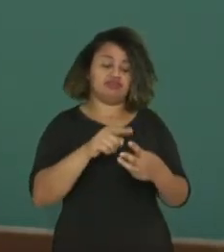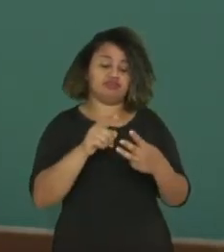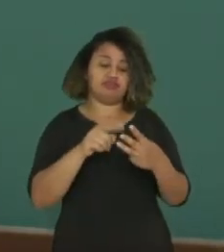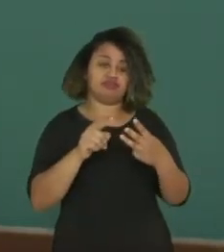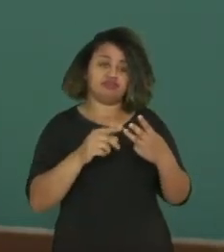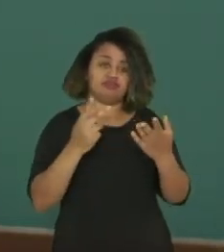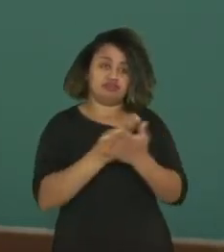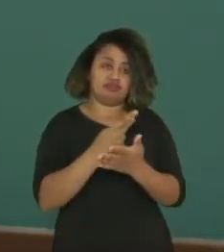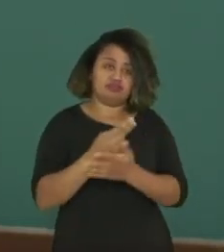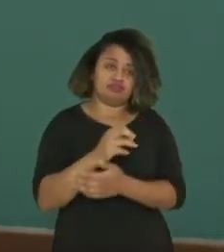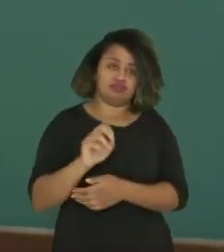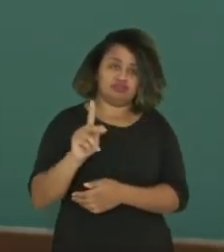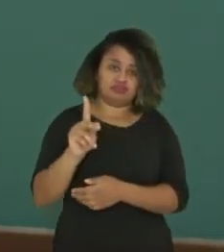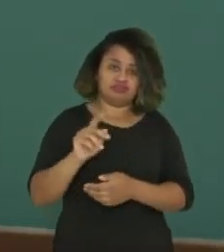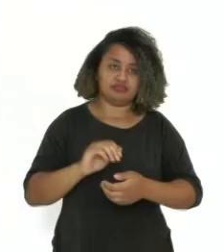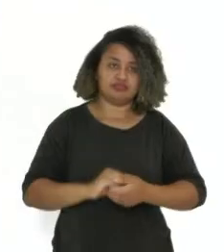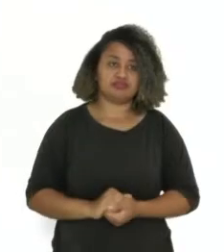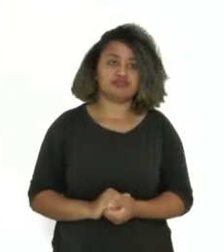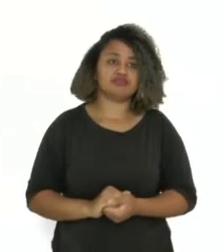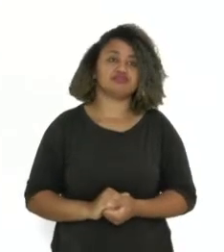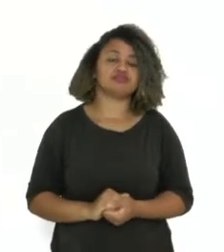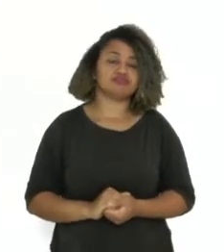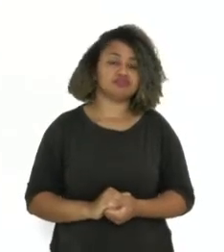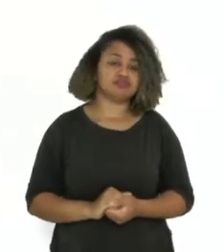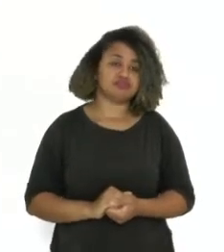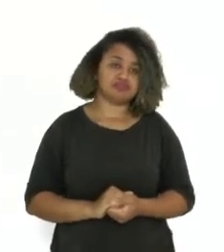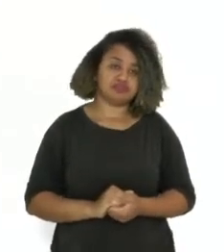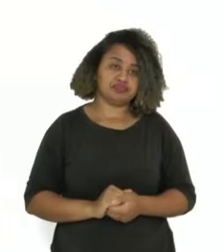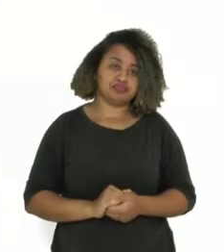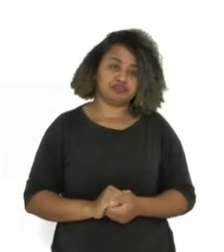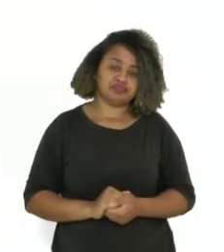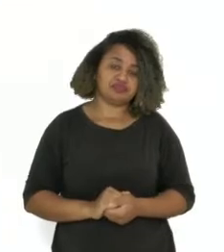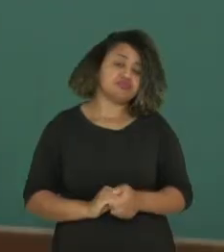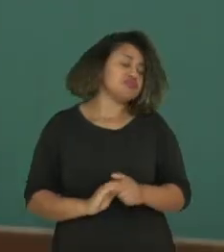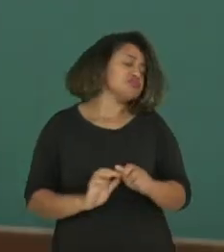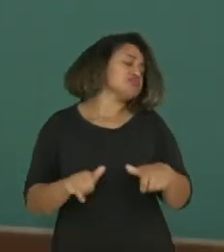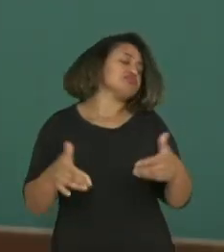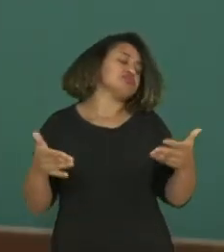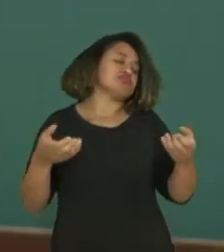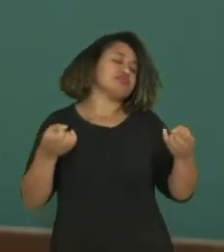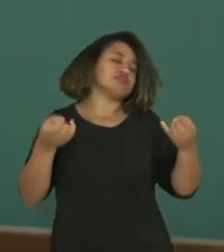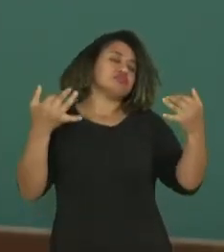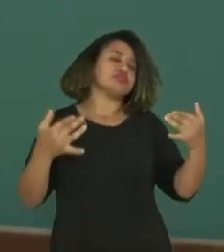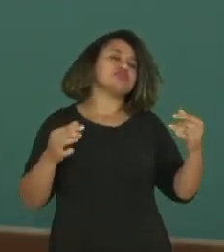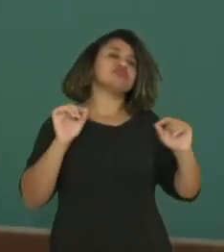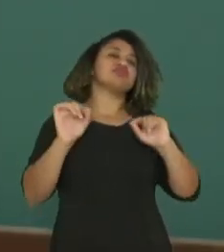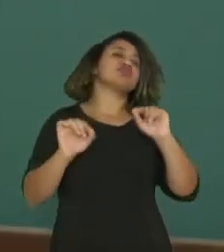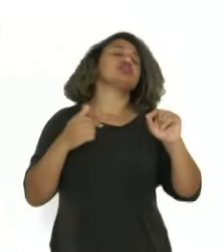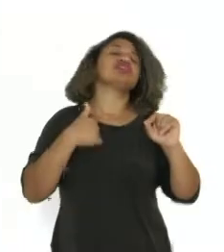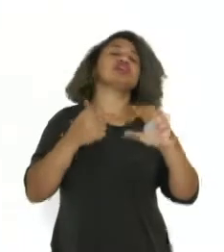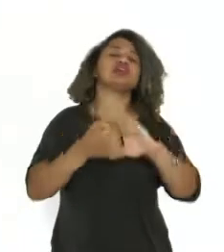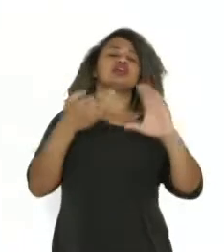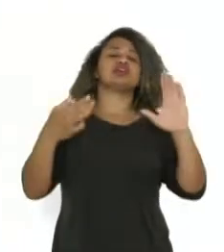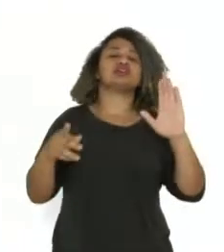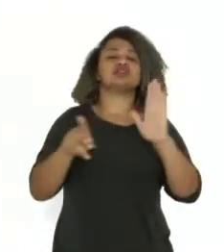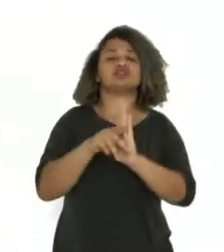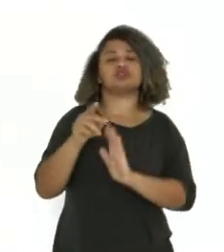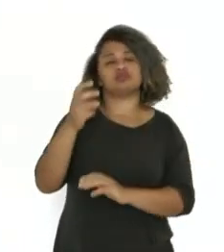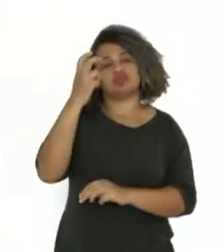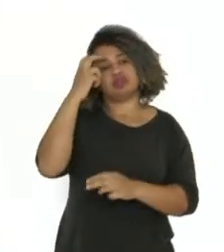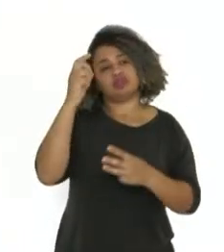aí, ok? Ques patrimônio cultural. Vamos falar um pouquinho aqui sobre patrimônio cultural. Então,